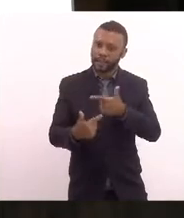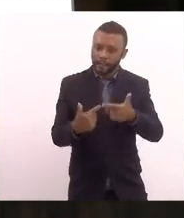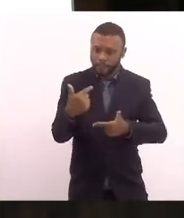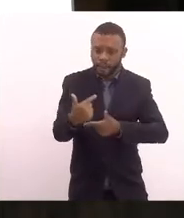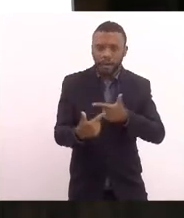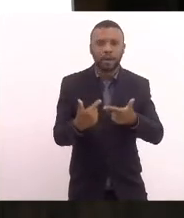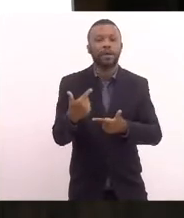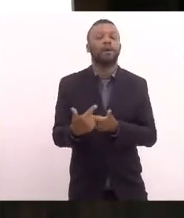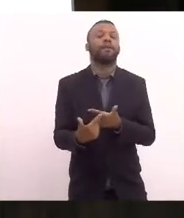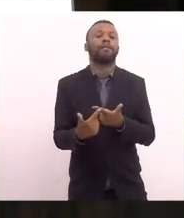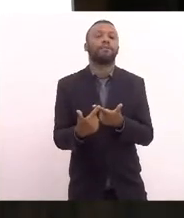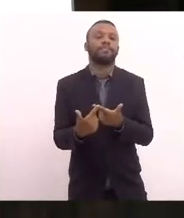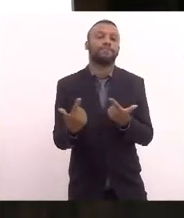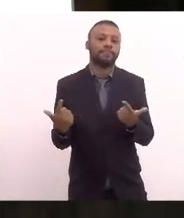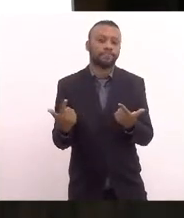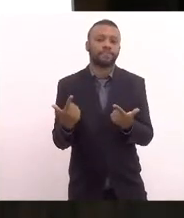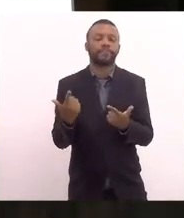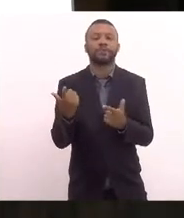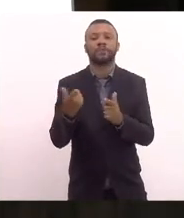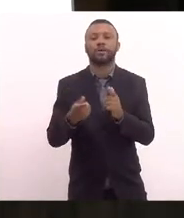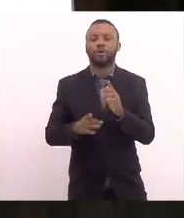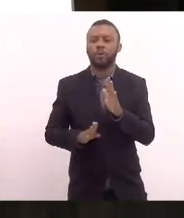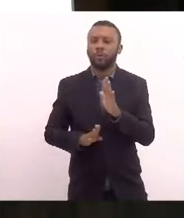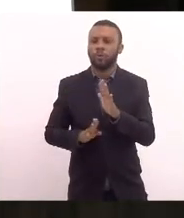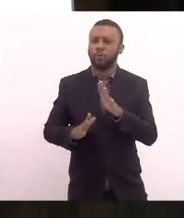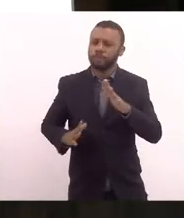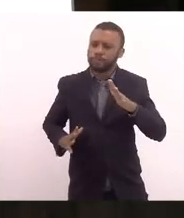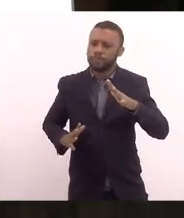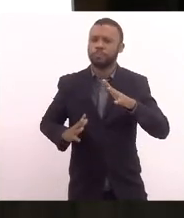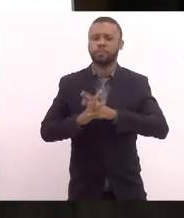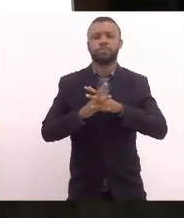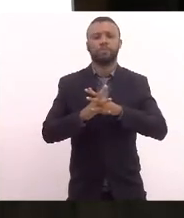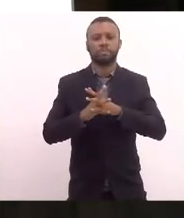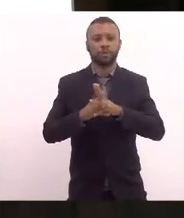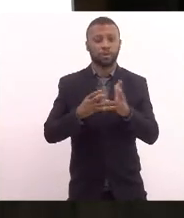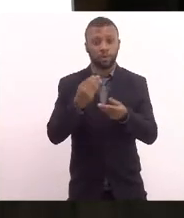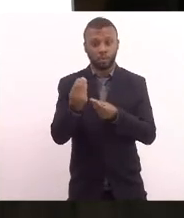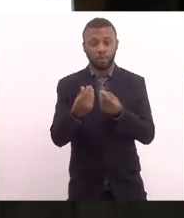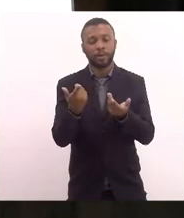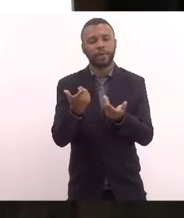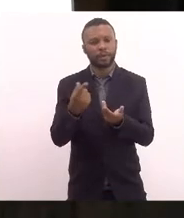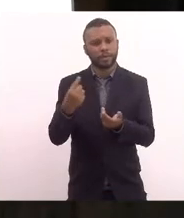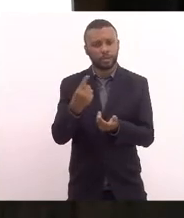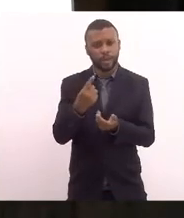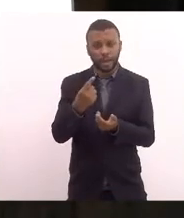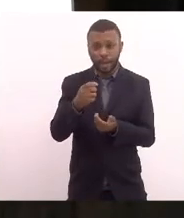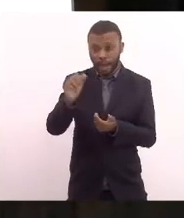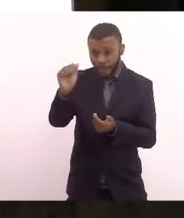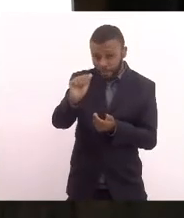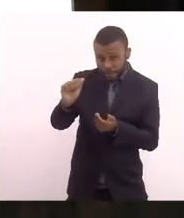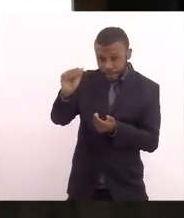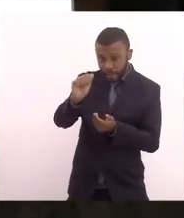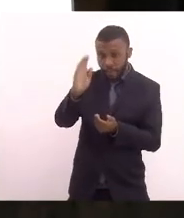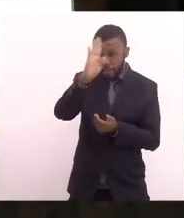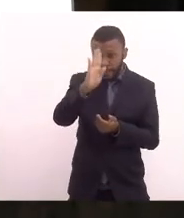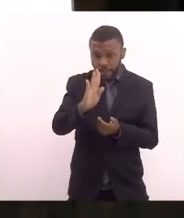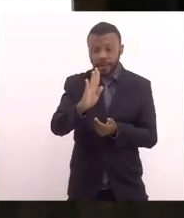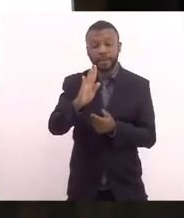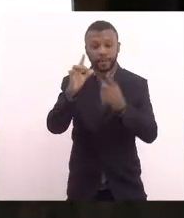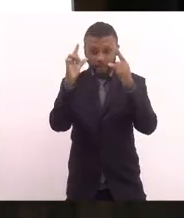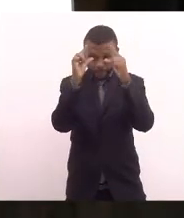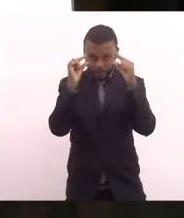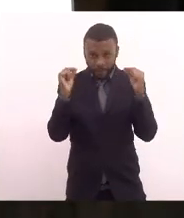trabalhamos, isso ultrapassa e muito. E no quanto que a ABEM construiu essa nossa luta, essa nossa